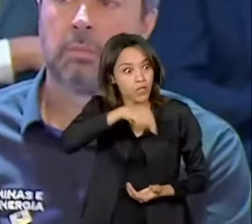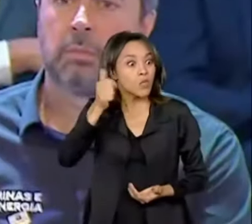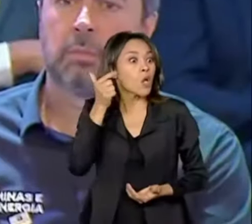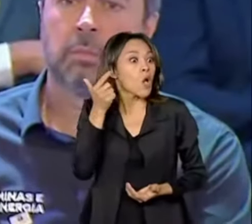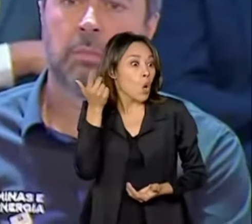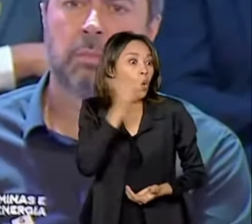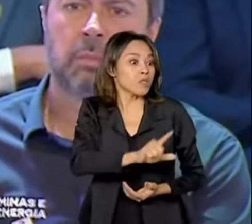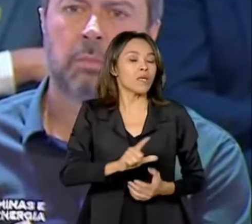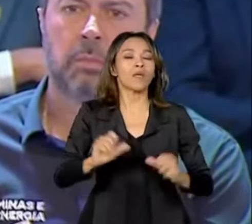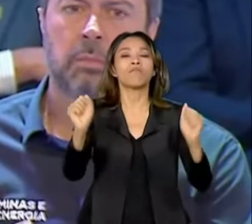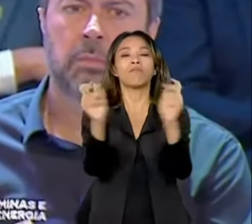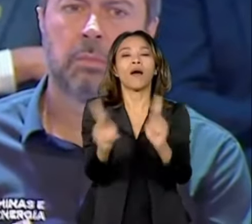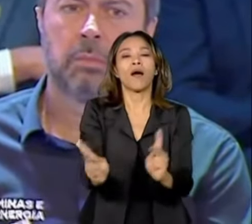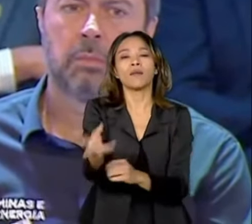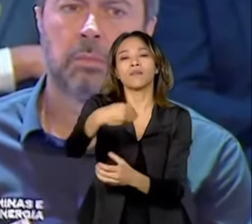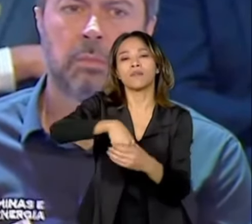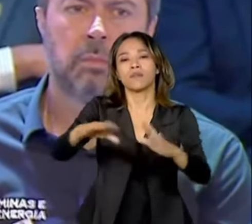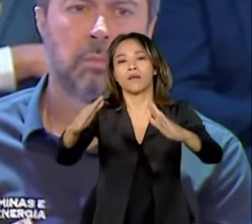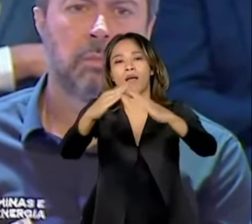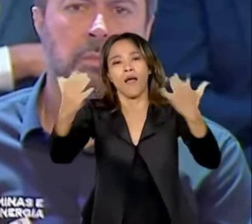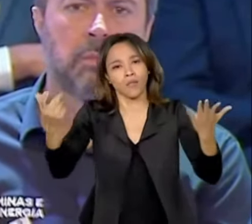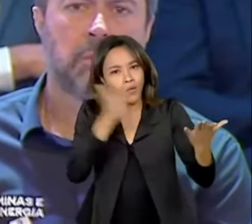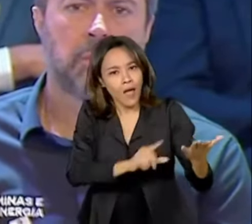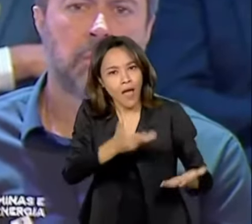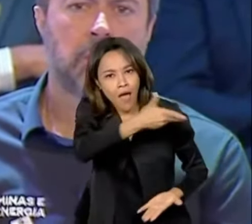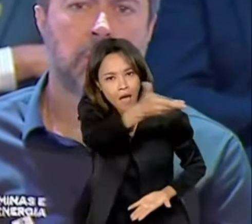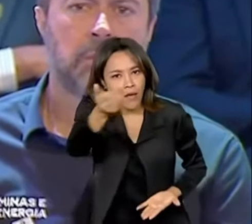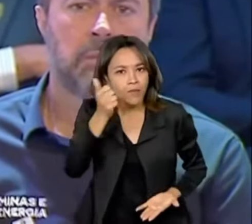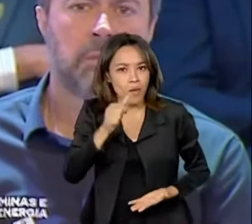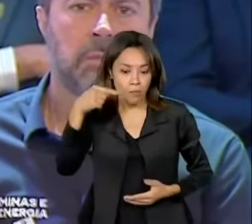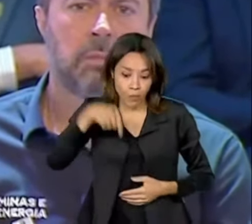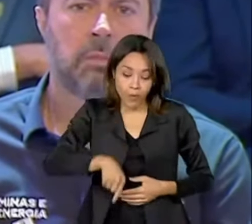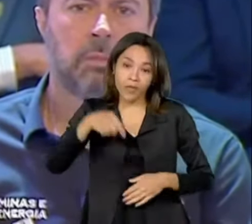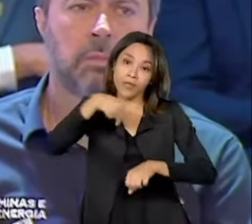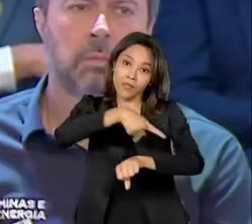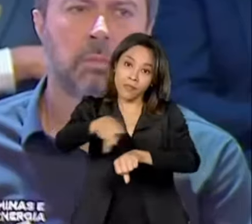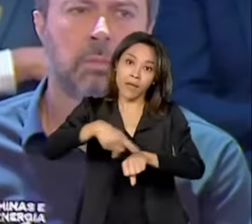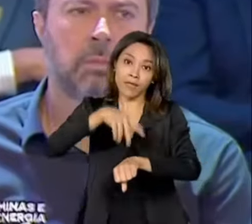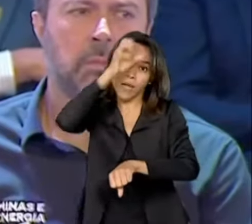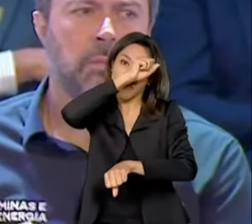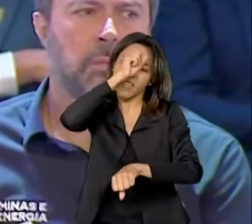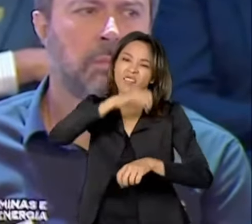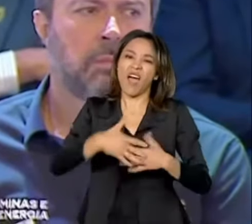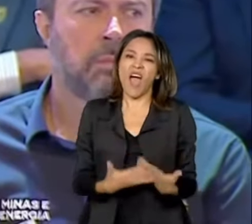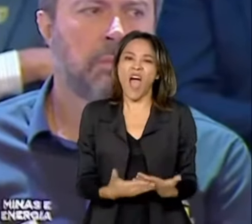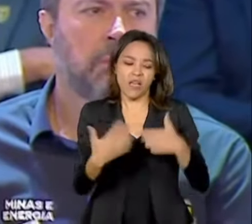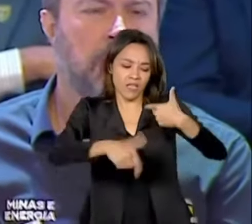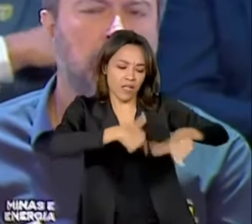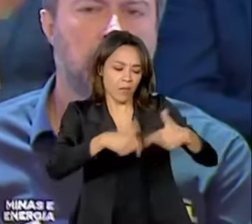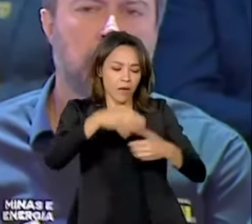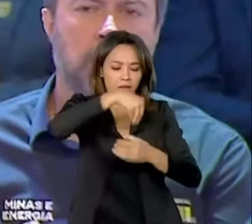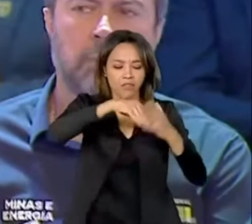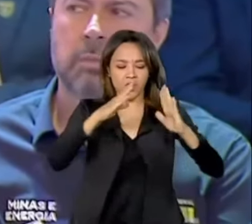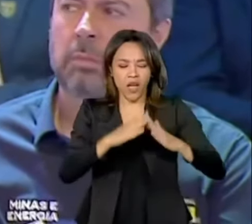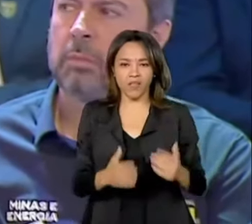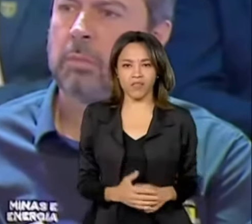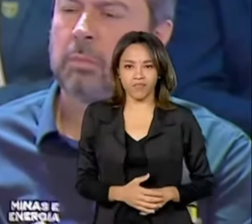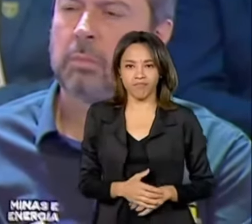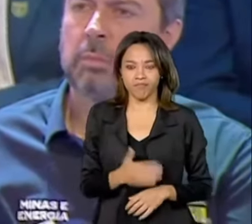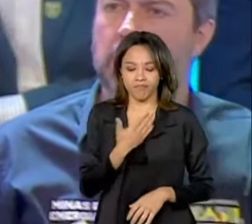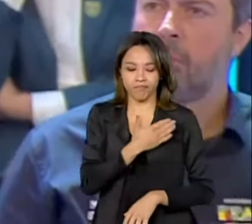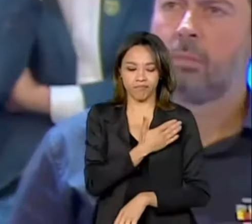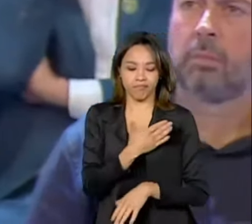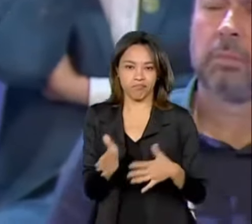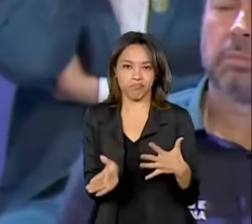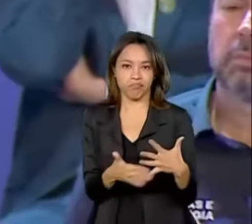dentro de casa. Porque nesse país se aprendeu durante muito tempo que trabalho de casa é inútil. A coisa mais comum é você perguntar